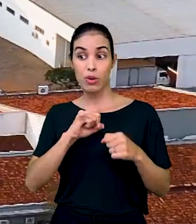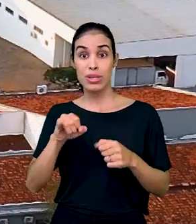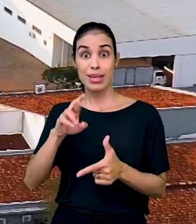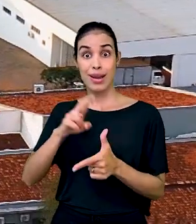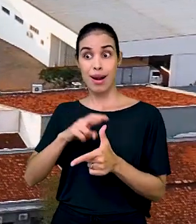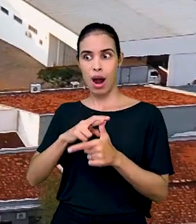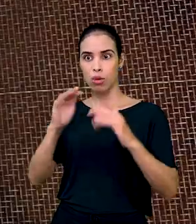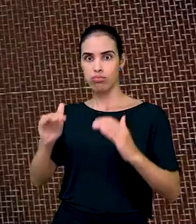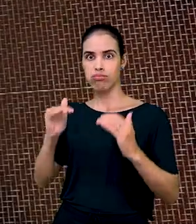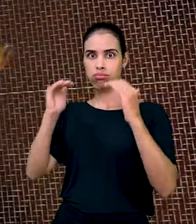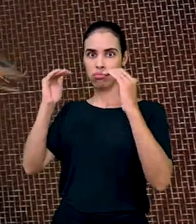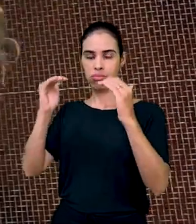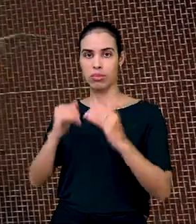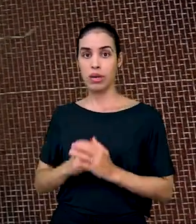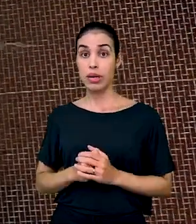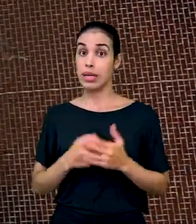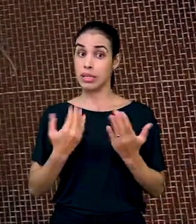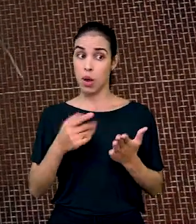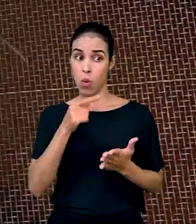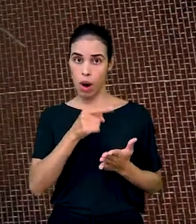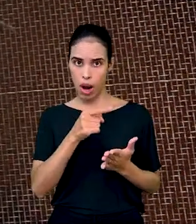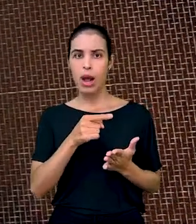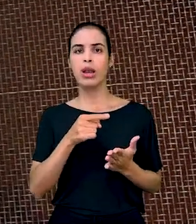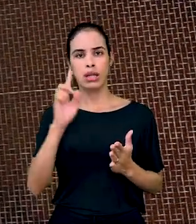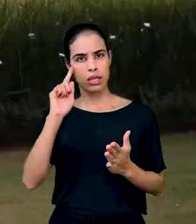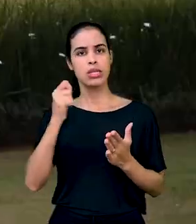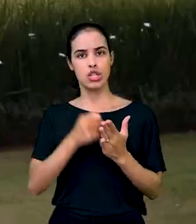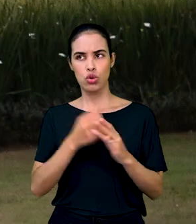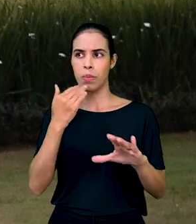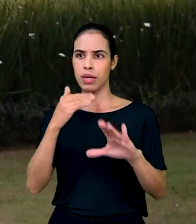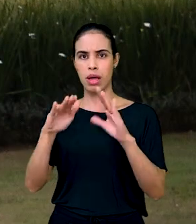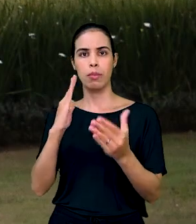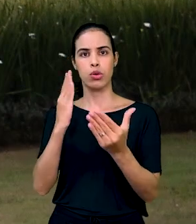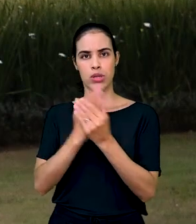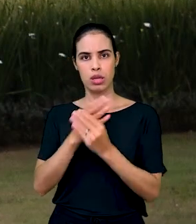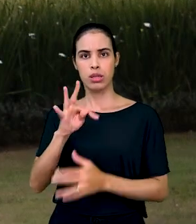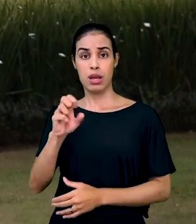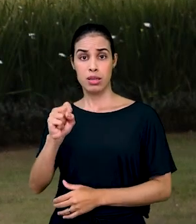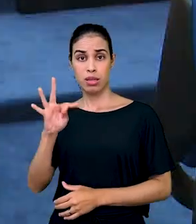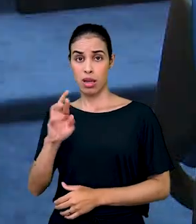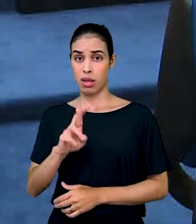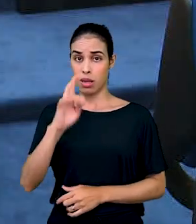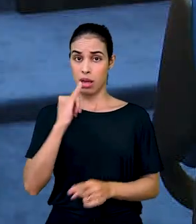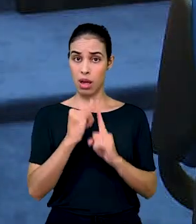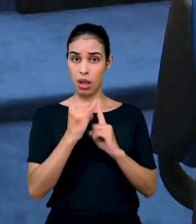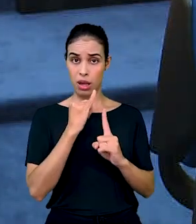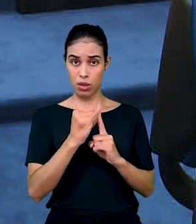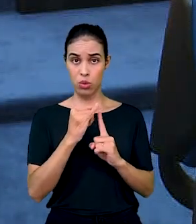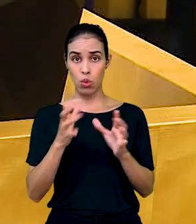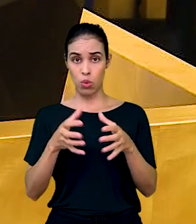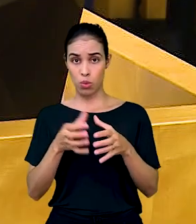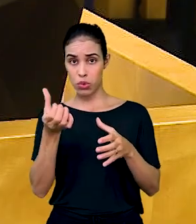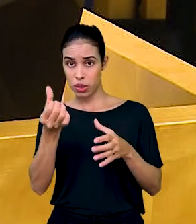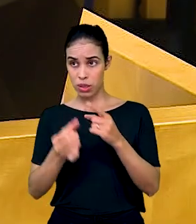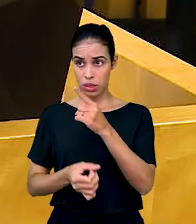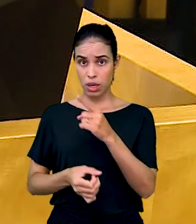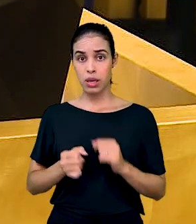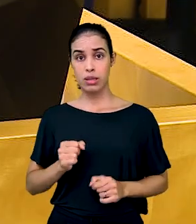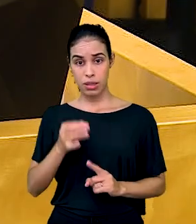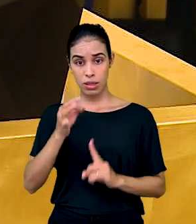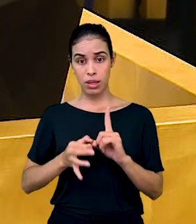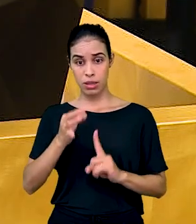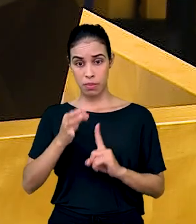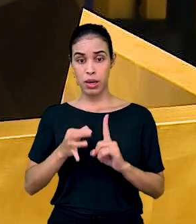fosse de confiança. Da decisão, a mineradora recorreu ao Tribunal Superior do Trabalho. O relator do recurso na sexta turma